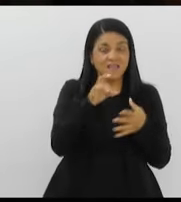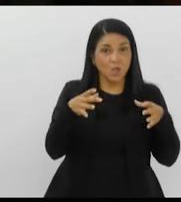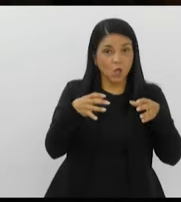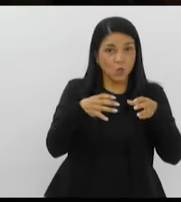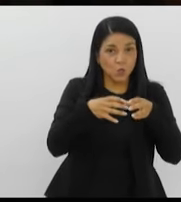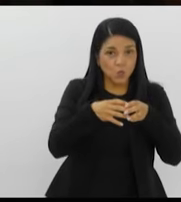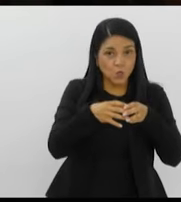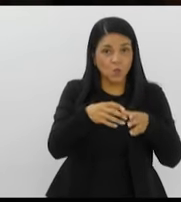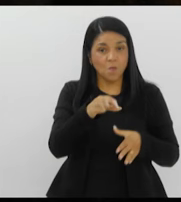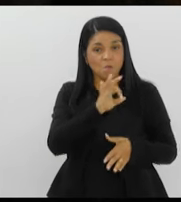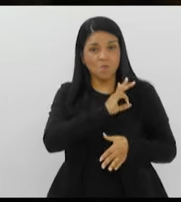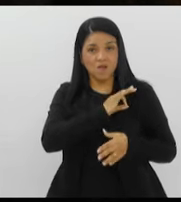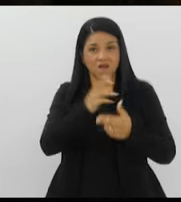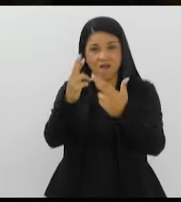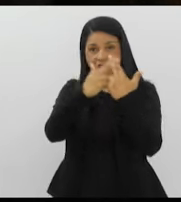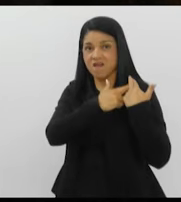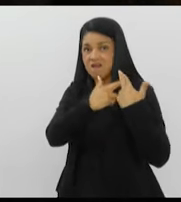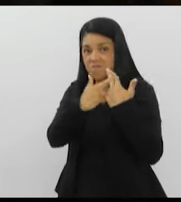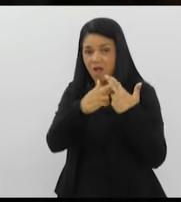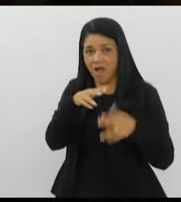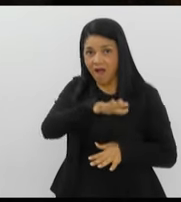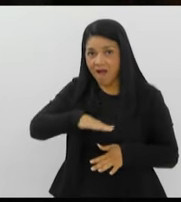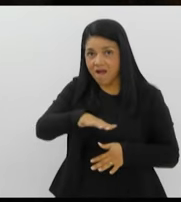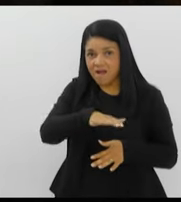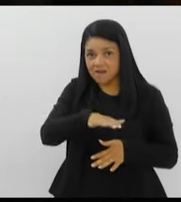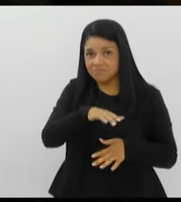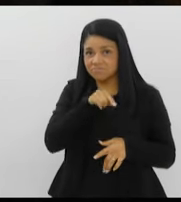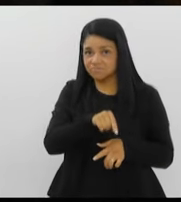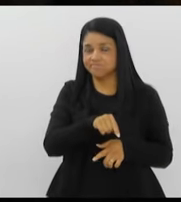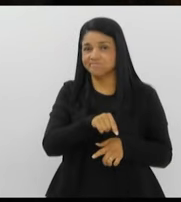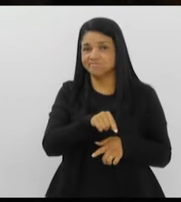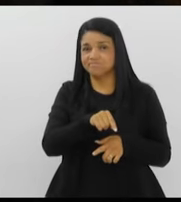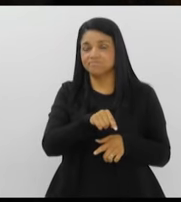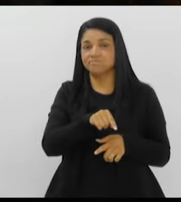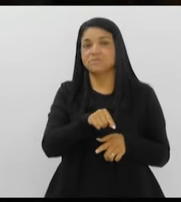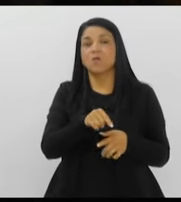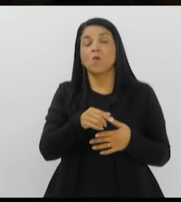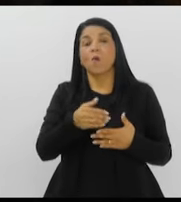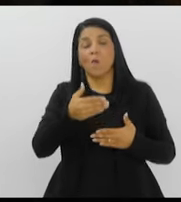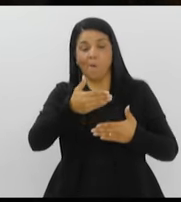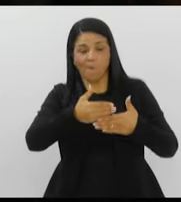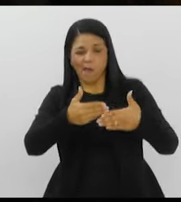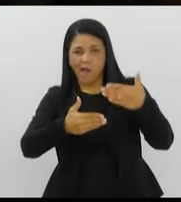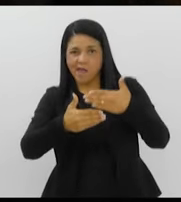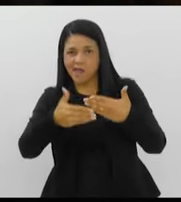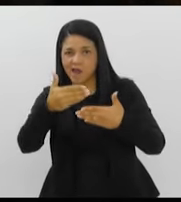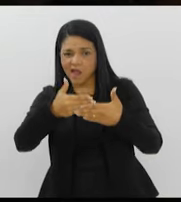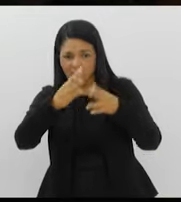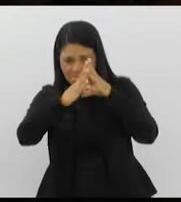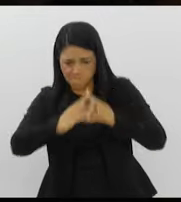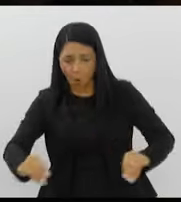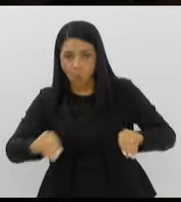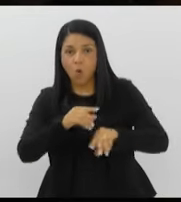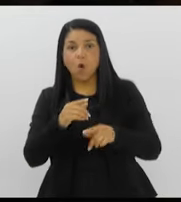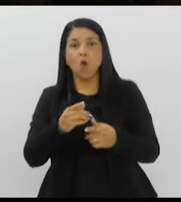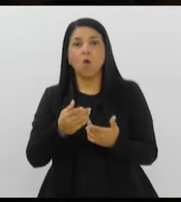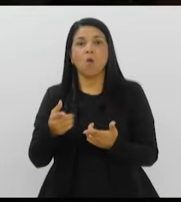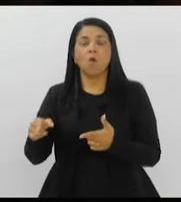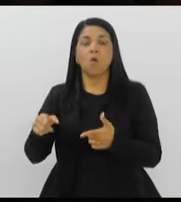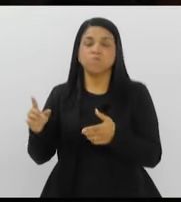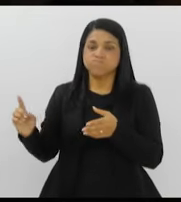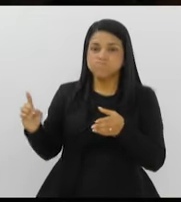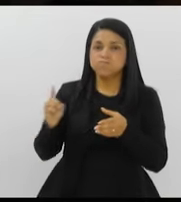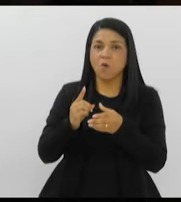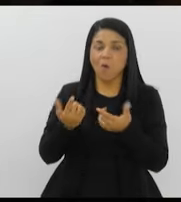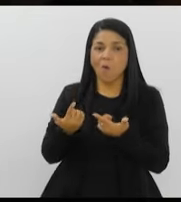tiver responsabilidade, ou para a barricada, ou cai comando e bota outro